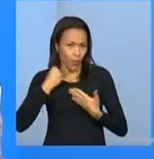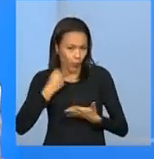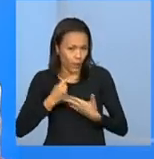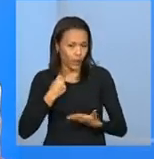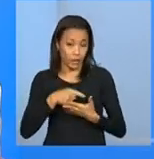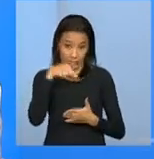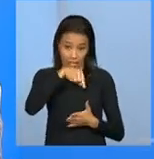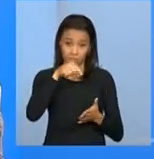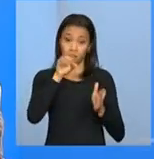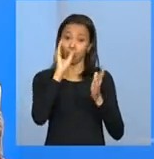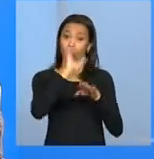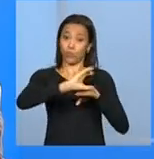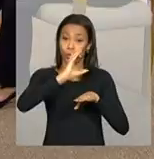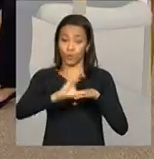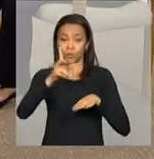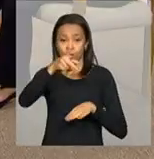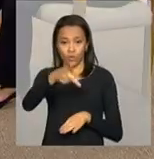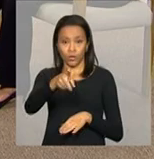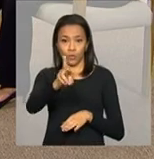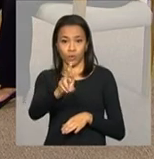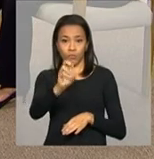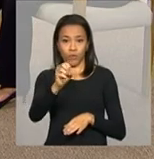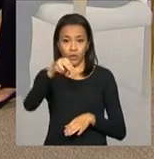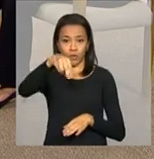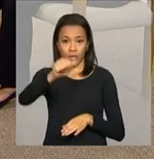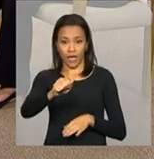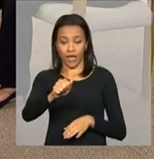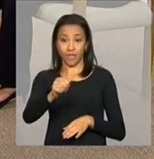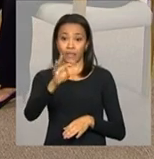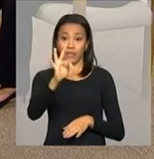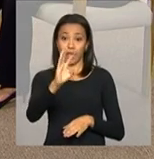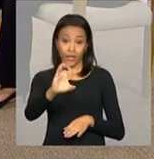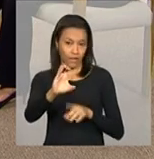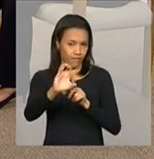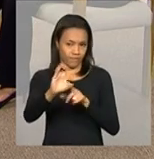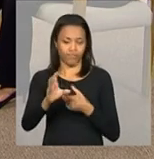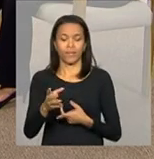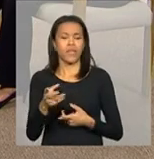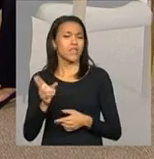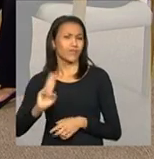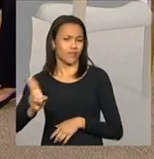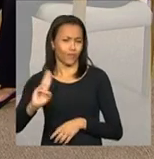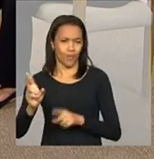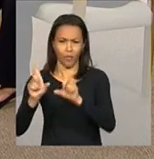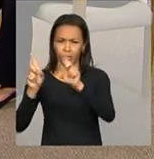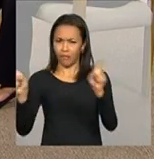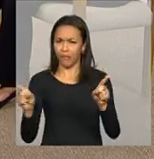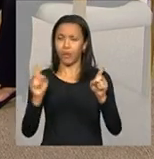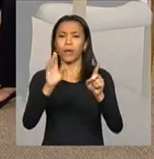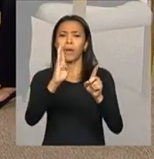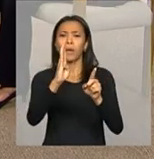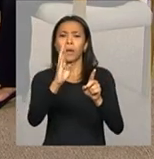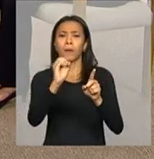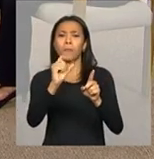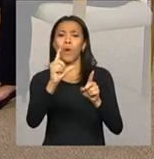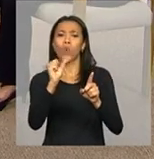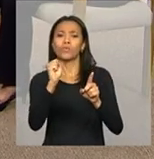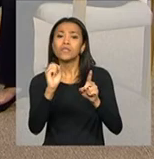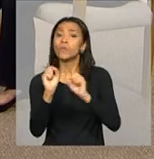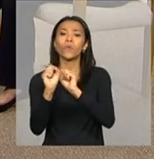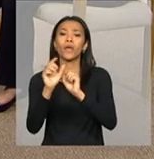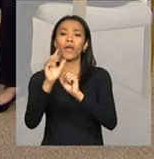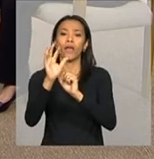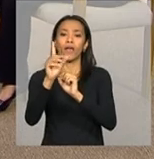Pronatec? Adriana, esse nome Bolsa Formação, às vezes ele nos induz a erro de entendimento, né? A